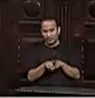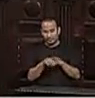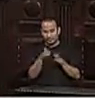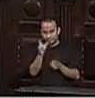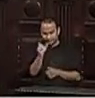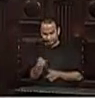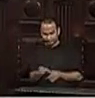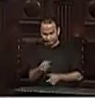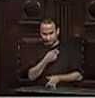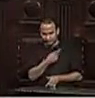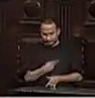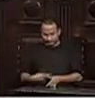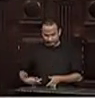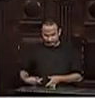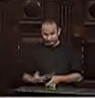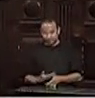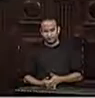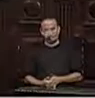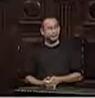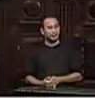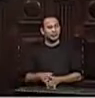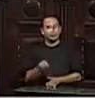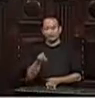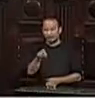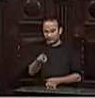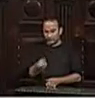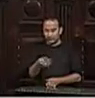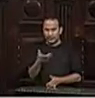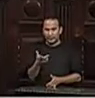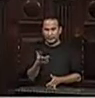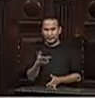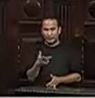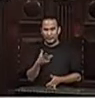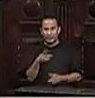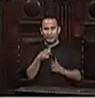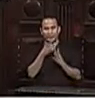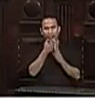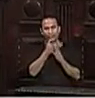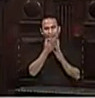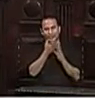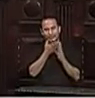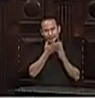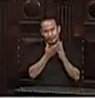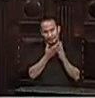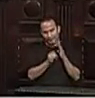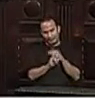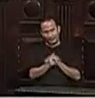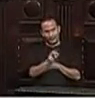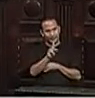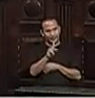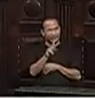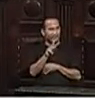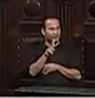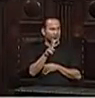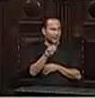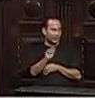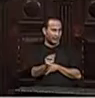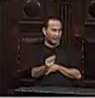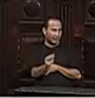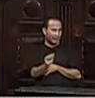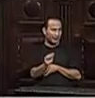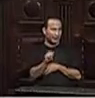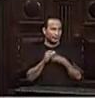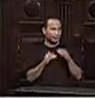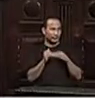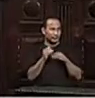Vossa Excelência, desculpe-me, que é o parcelamento do IPVA para os funcionários públicos quando